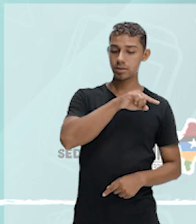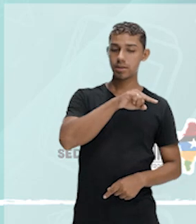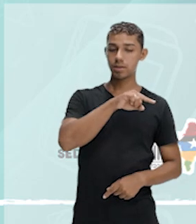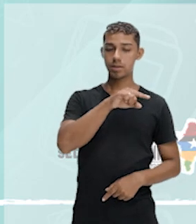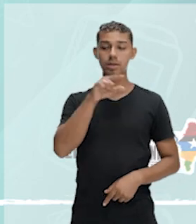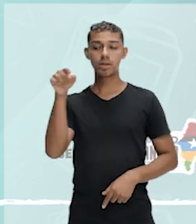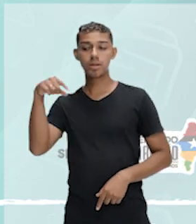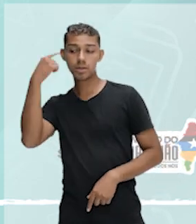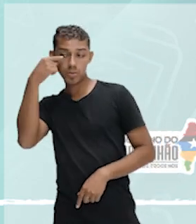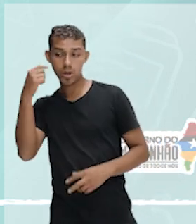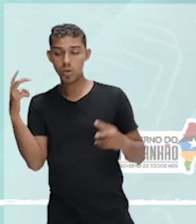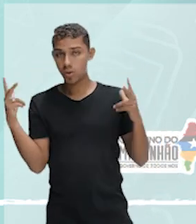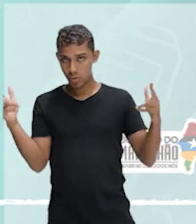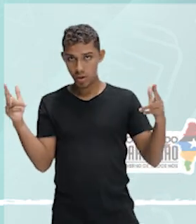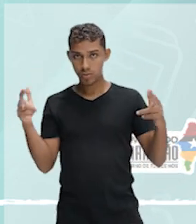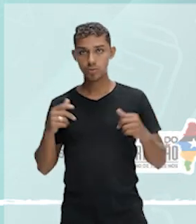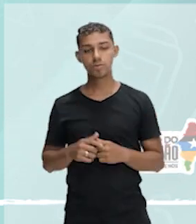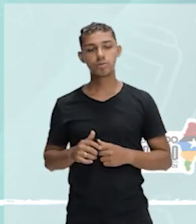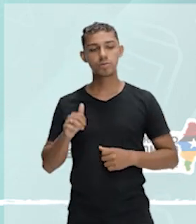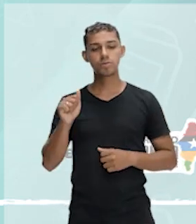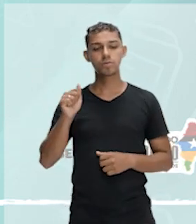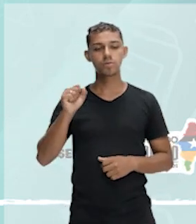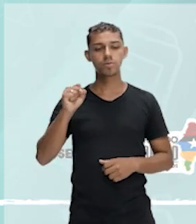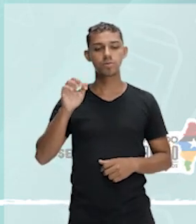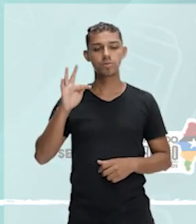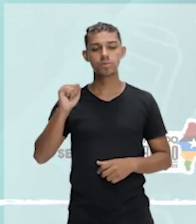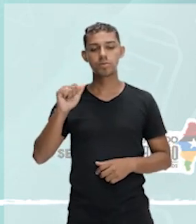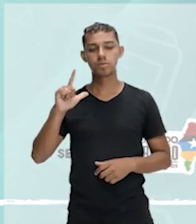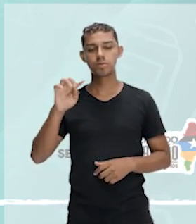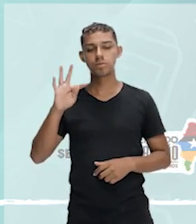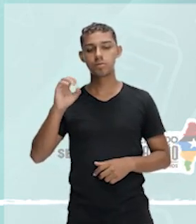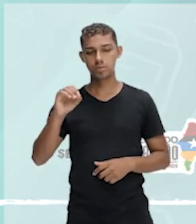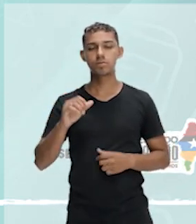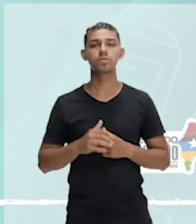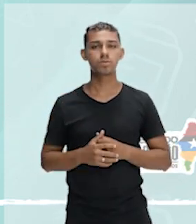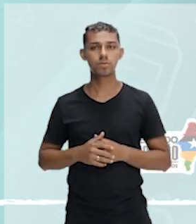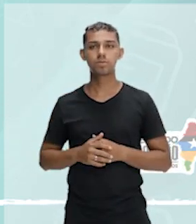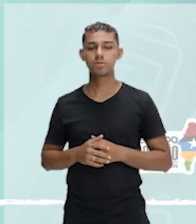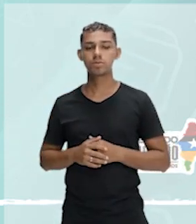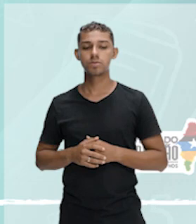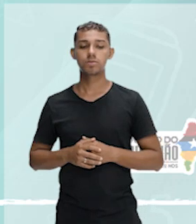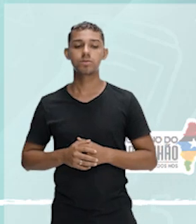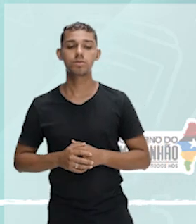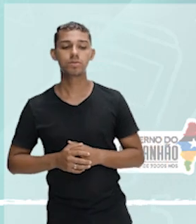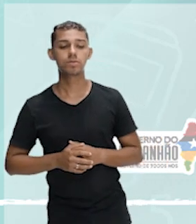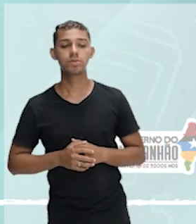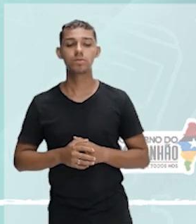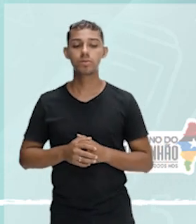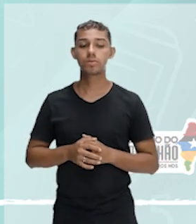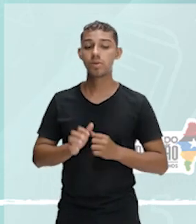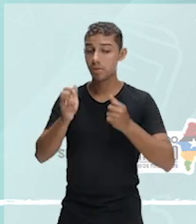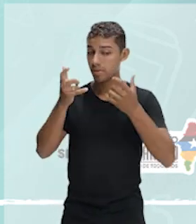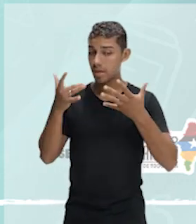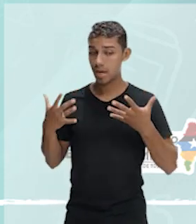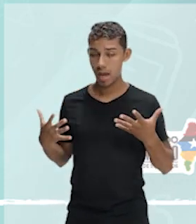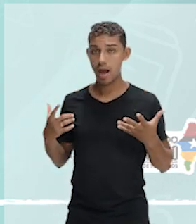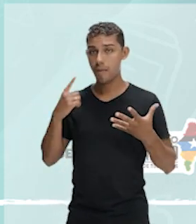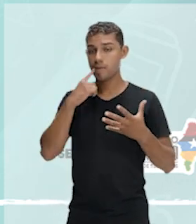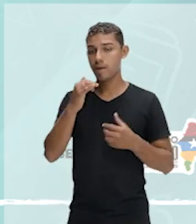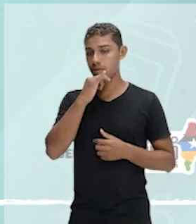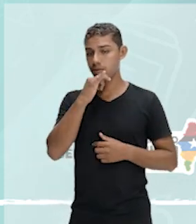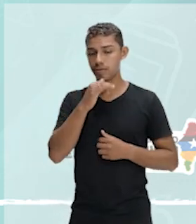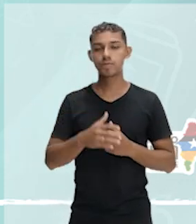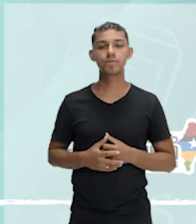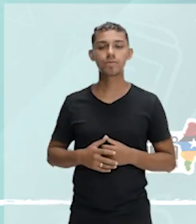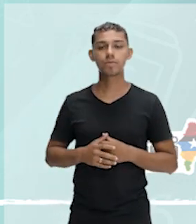bifurcação. Eu vou tentar falar cada palavra dessa. Por exemplo, quem faz sentido São